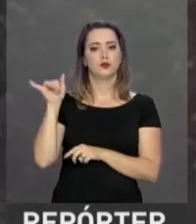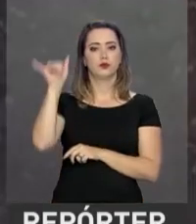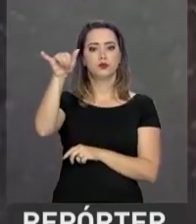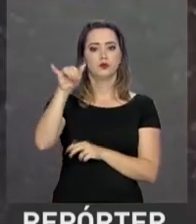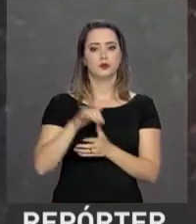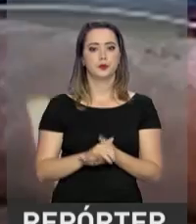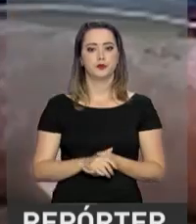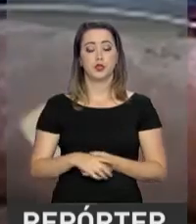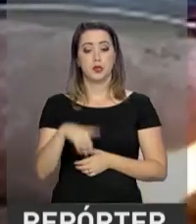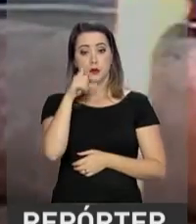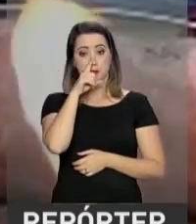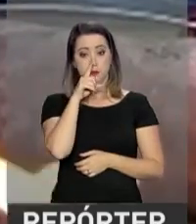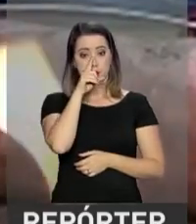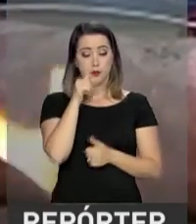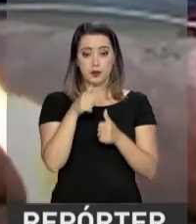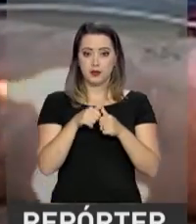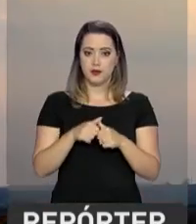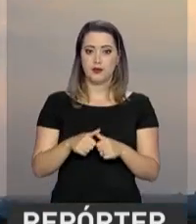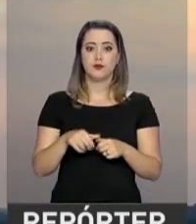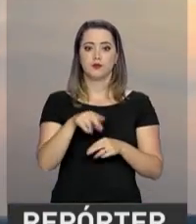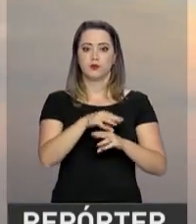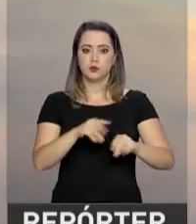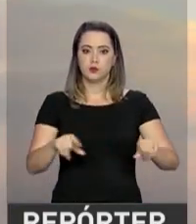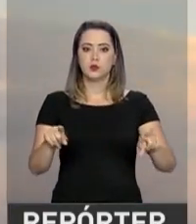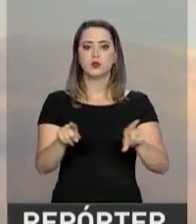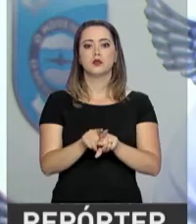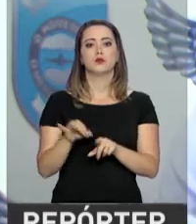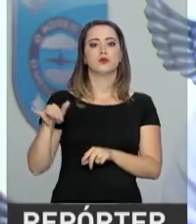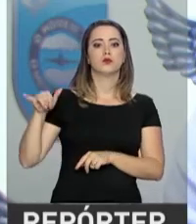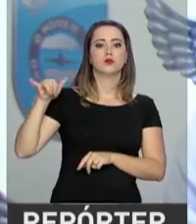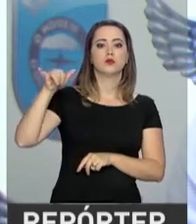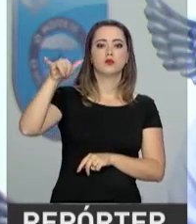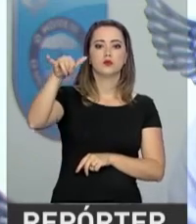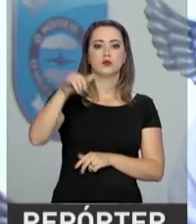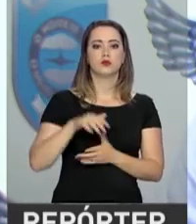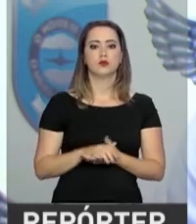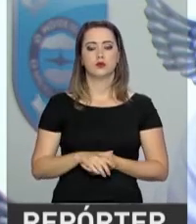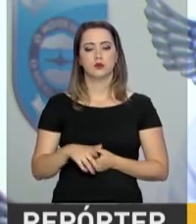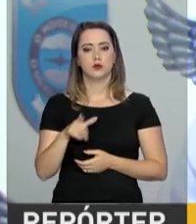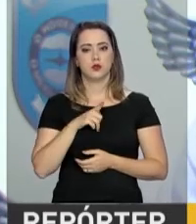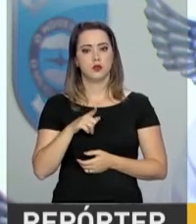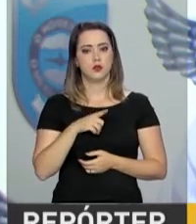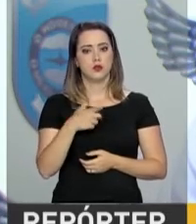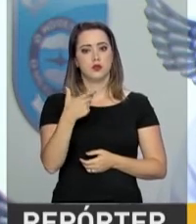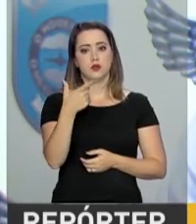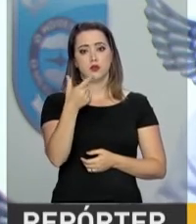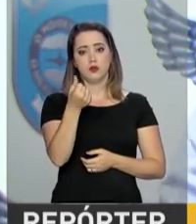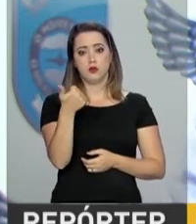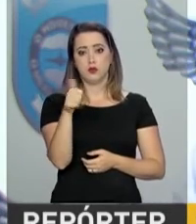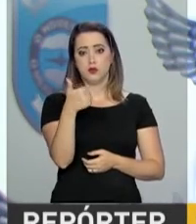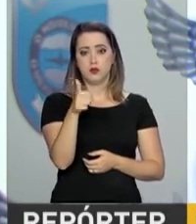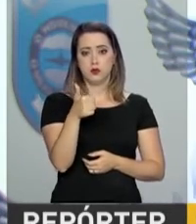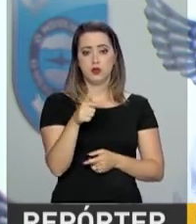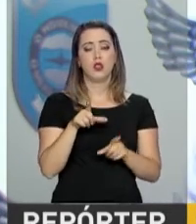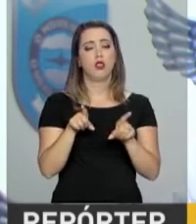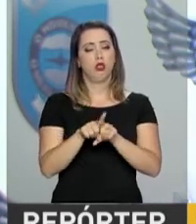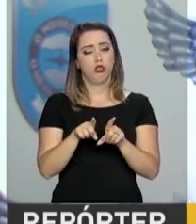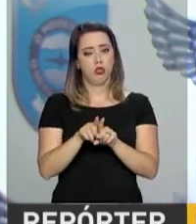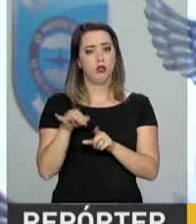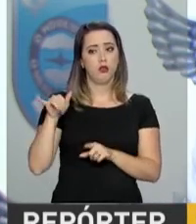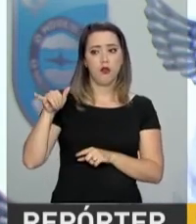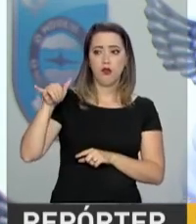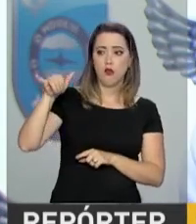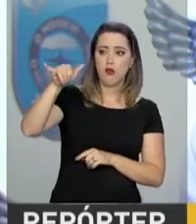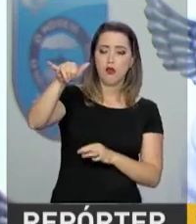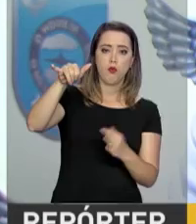perigo para quem está no chão o cara que está no ar fizemos um evento em 2011 embora leve que colidiu com um balão à parte